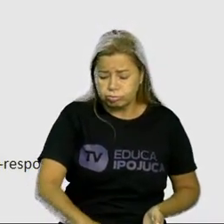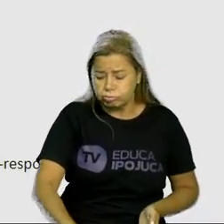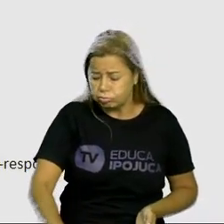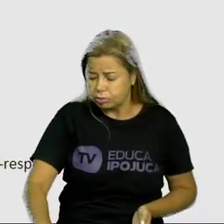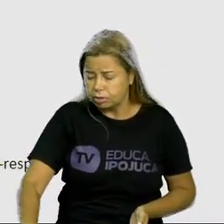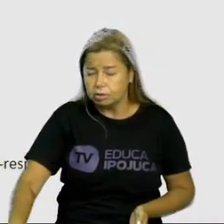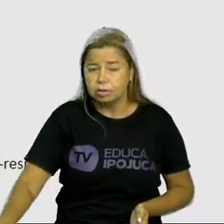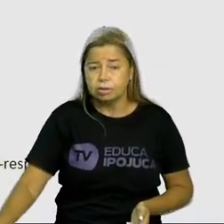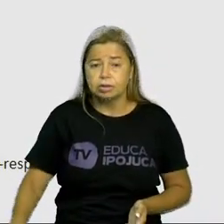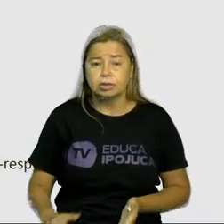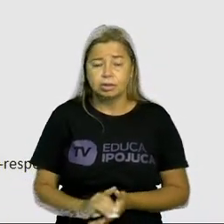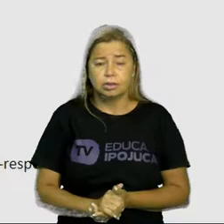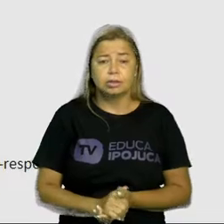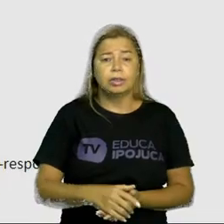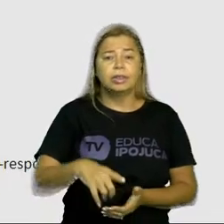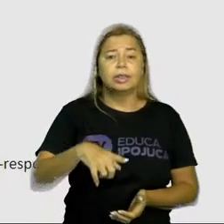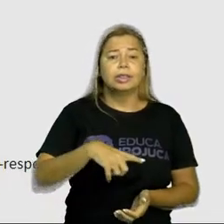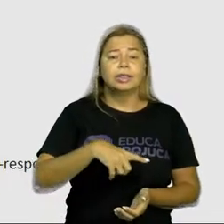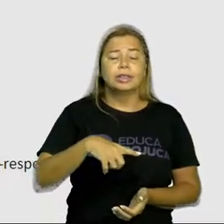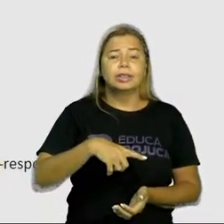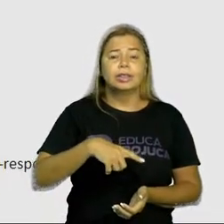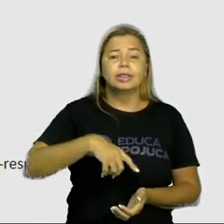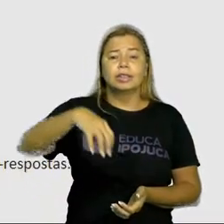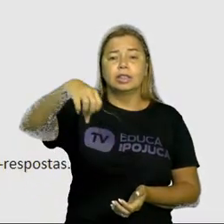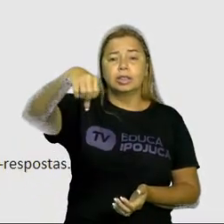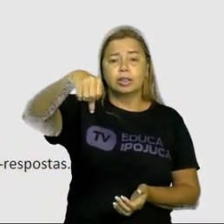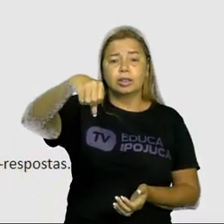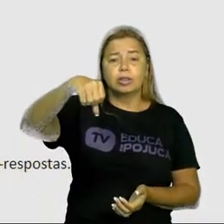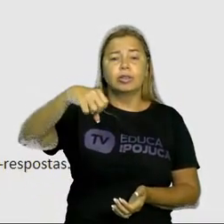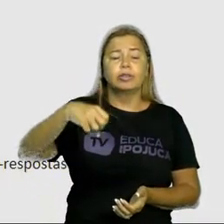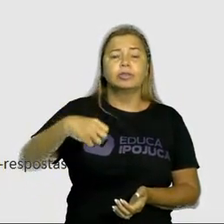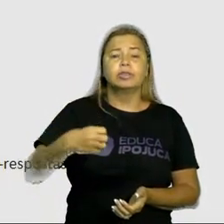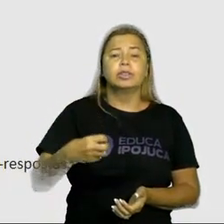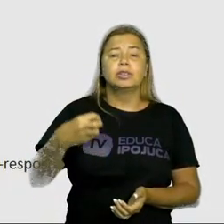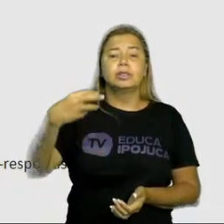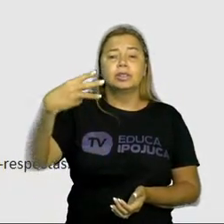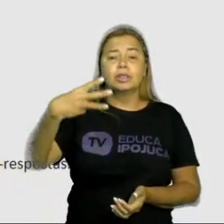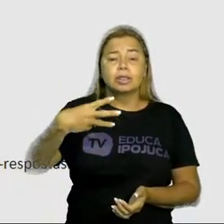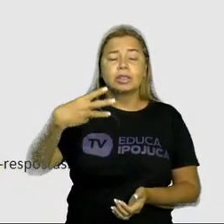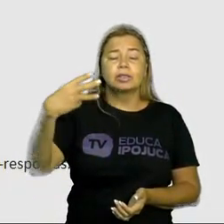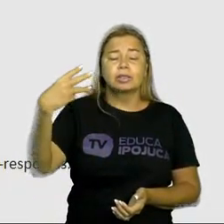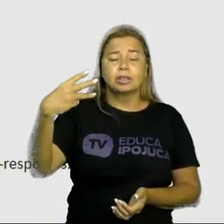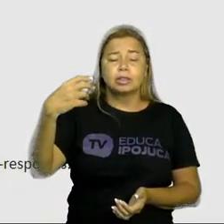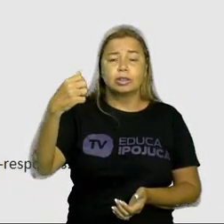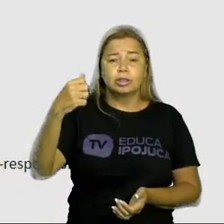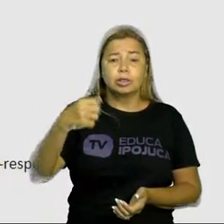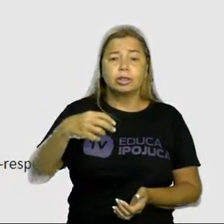anos, ela tem 932 crianças matriculadas.